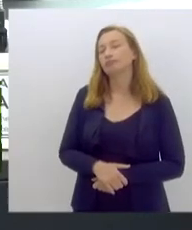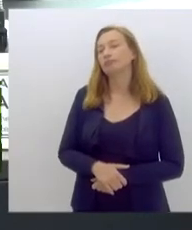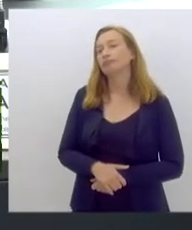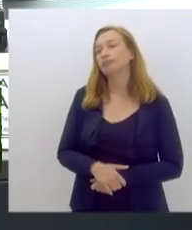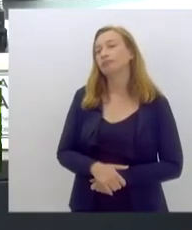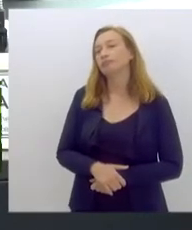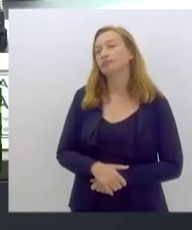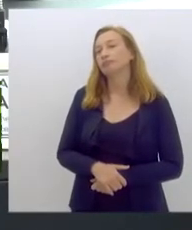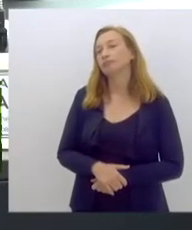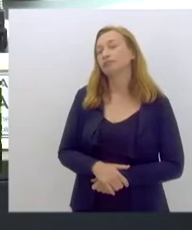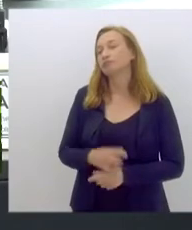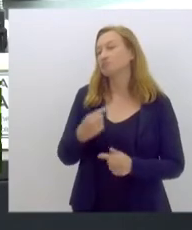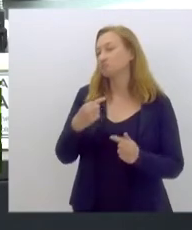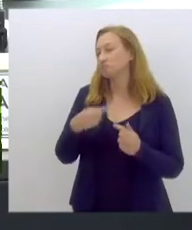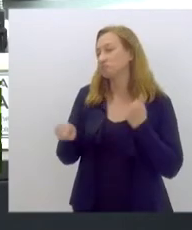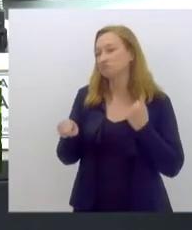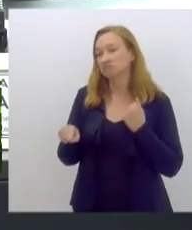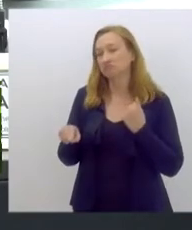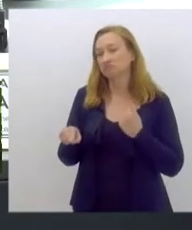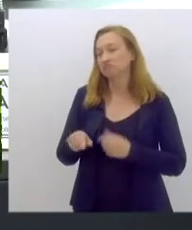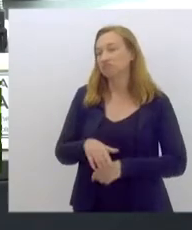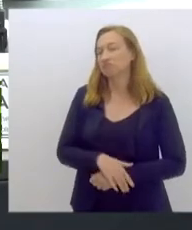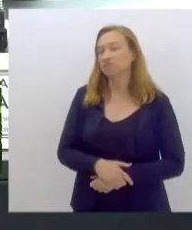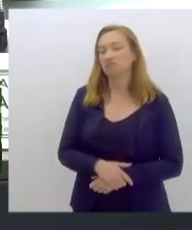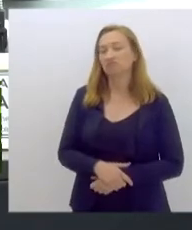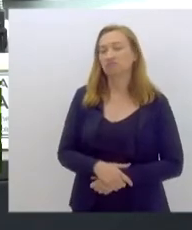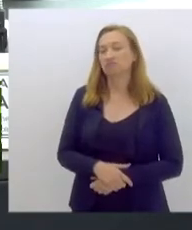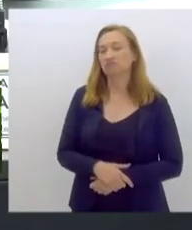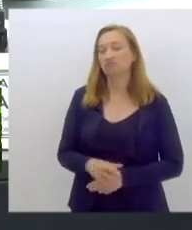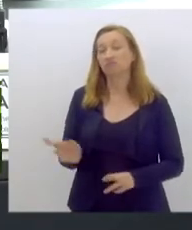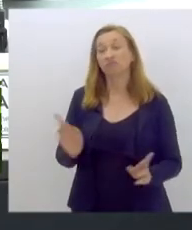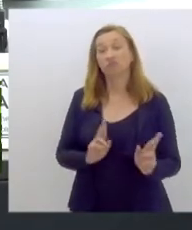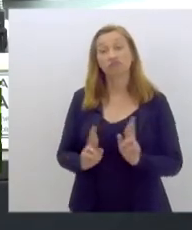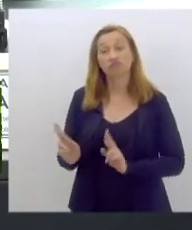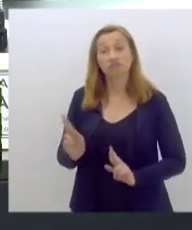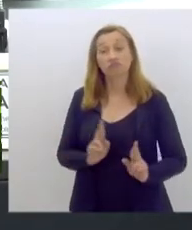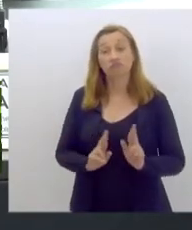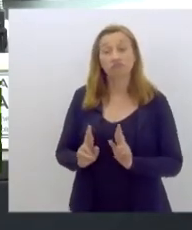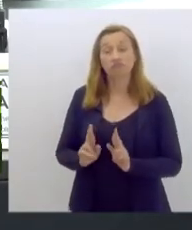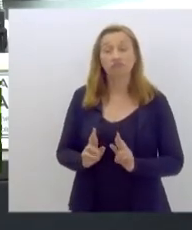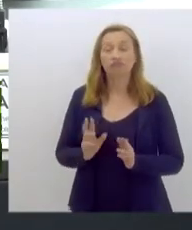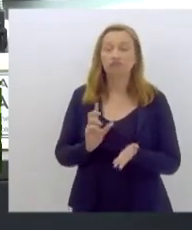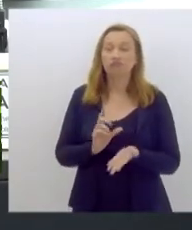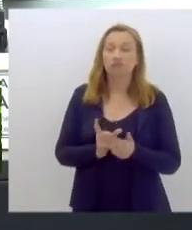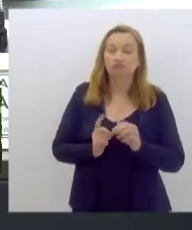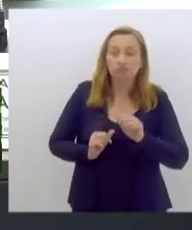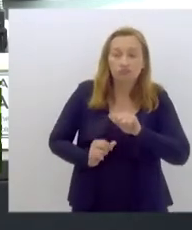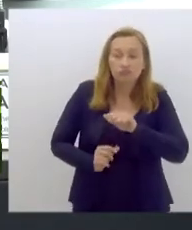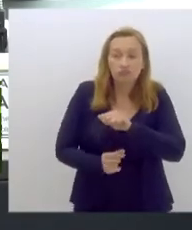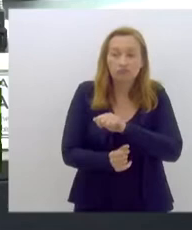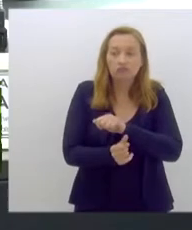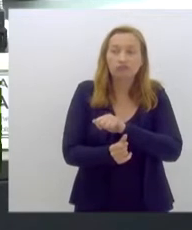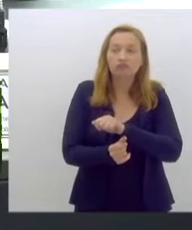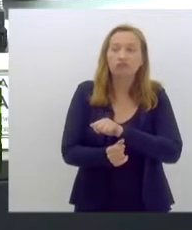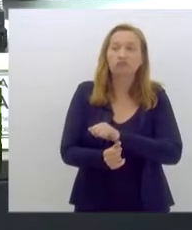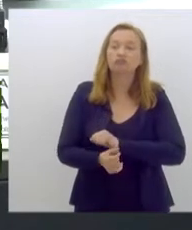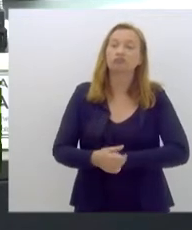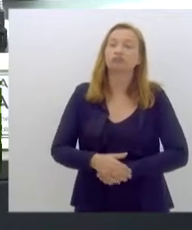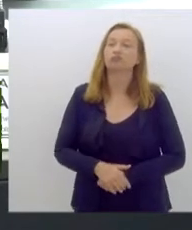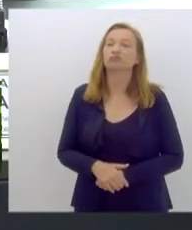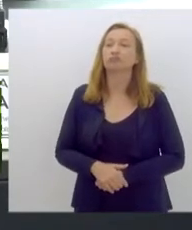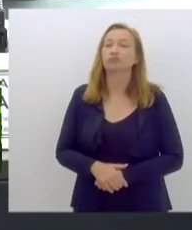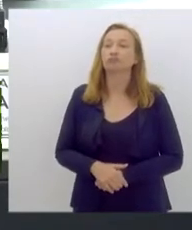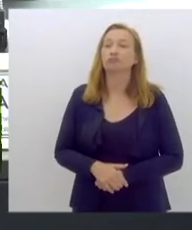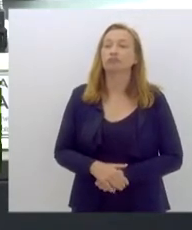profunda discordância em relação aos investimentos constantes